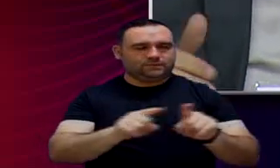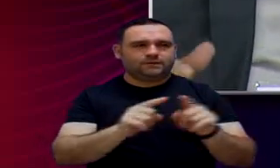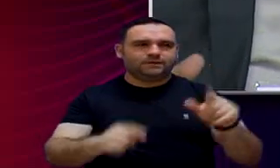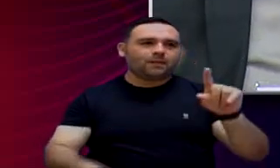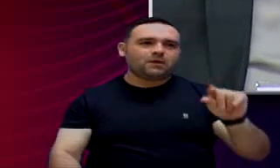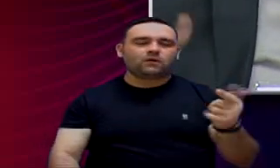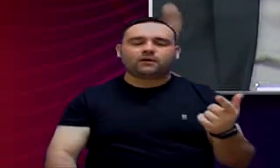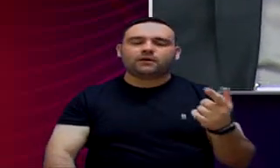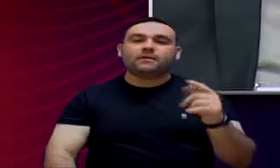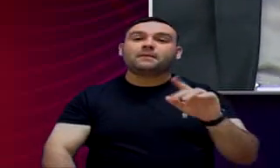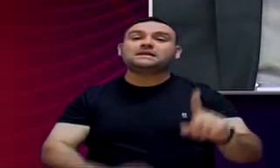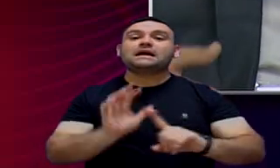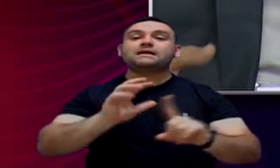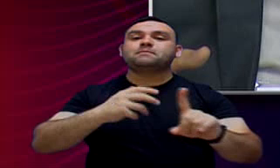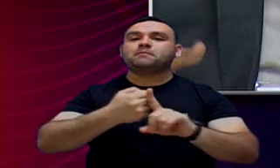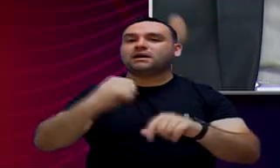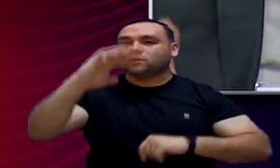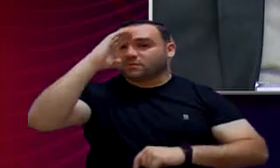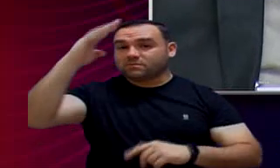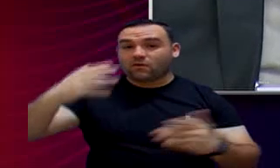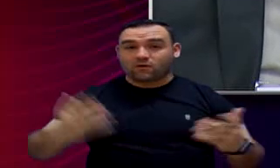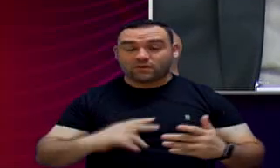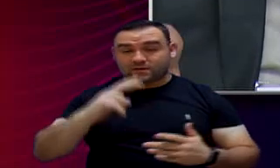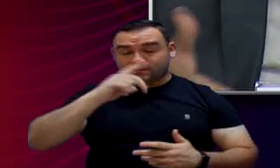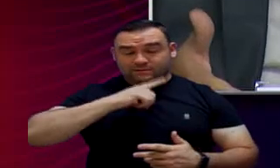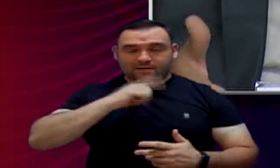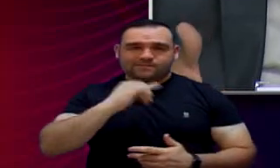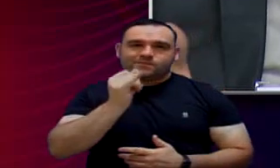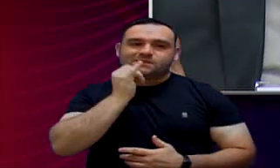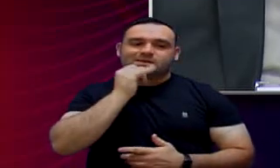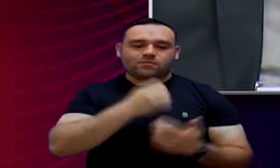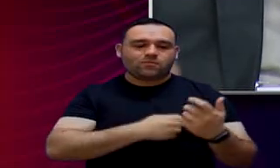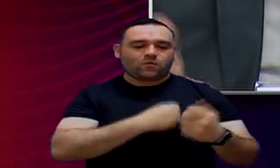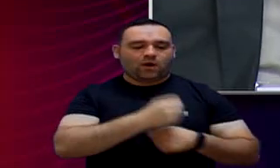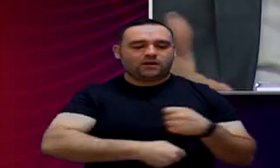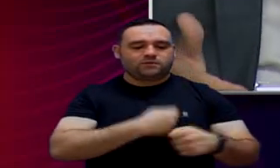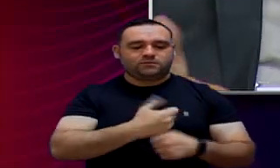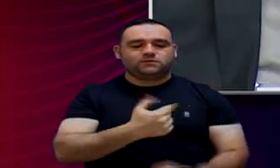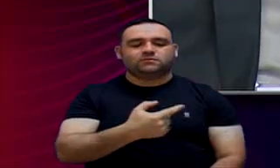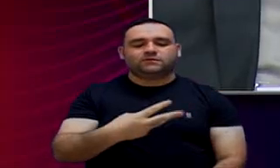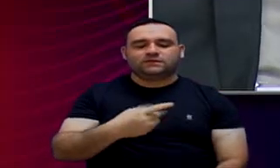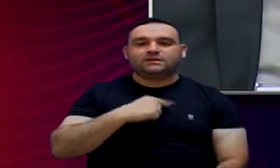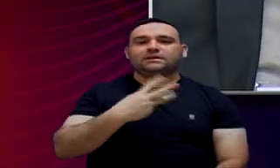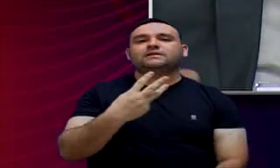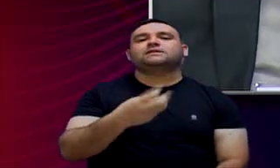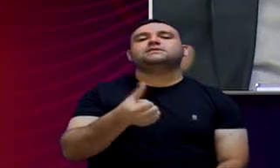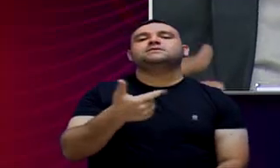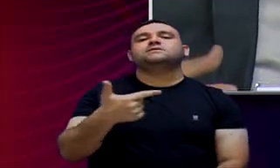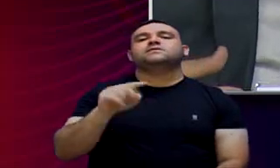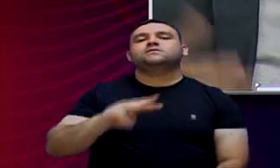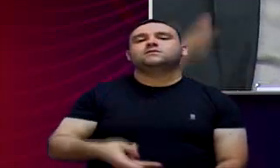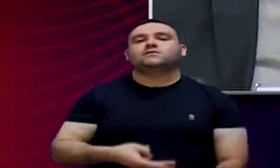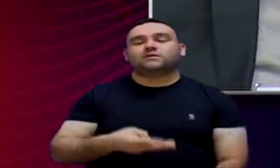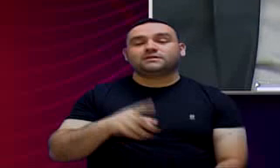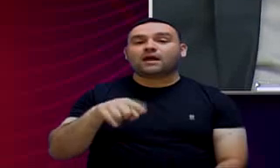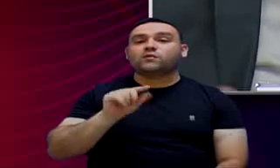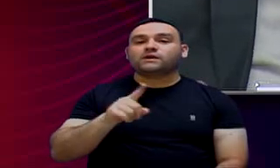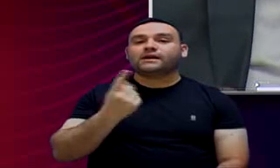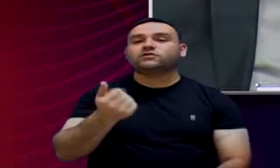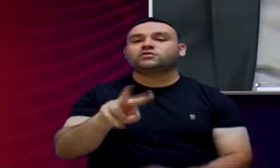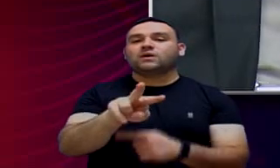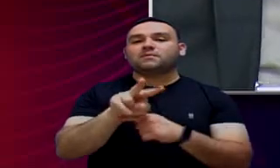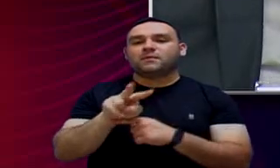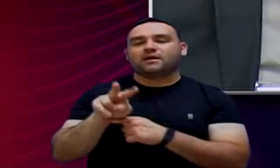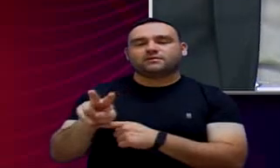são menores é o que impacta mais forte aqui né por exemplo em 2023 desses 362 milhões são os